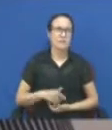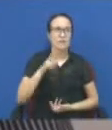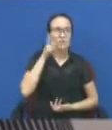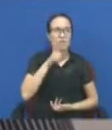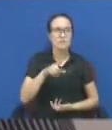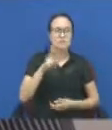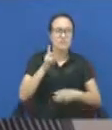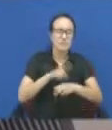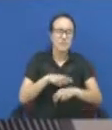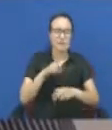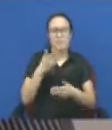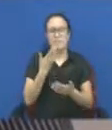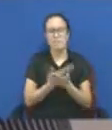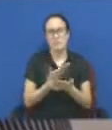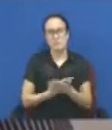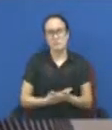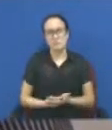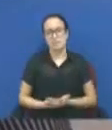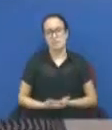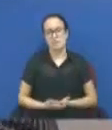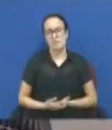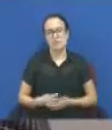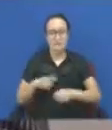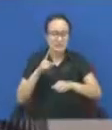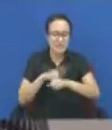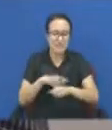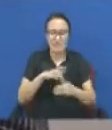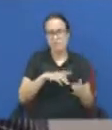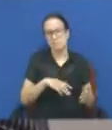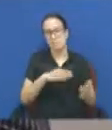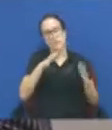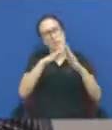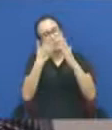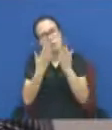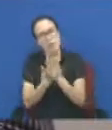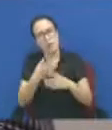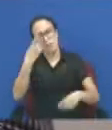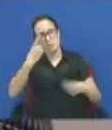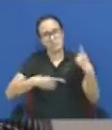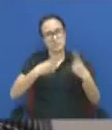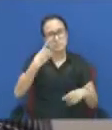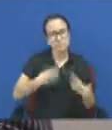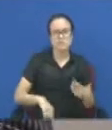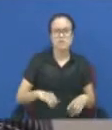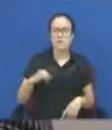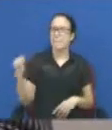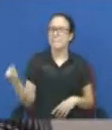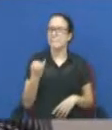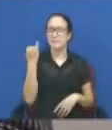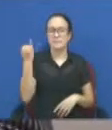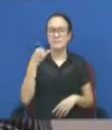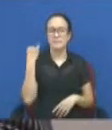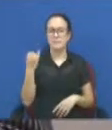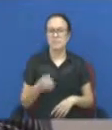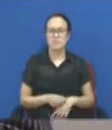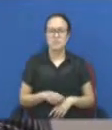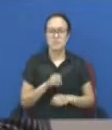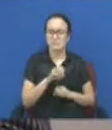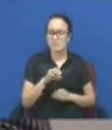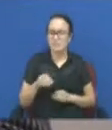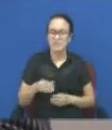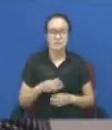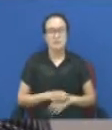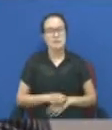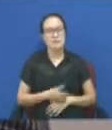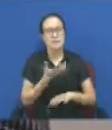estudar, mais tempo na escola para discutir, né, a importância das matérias, do projeto pedagógico, né, que é